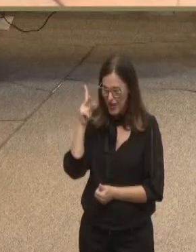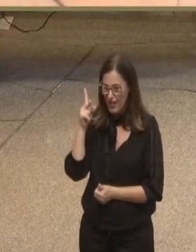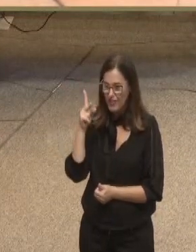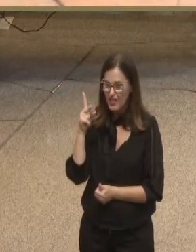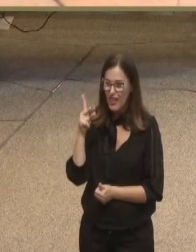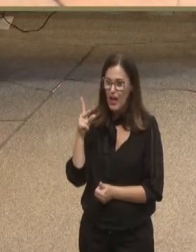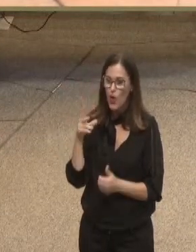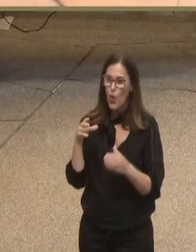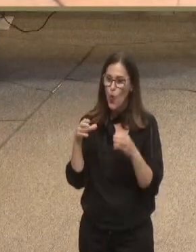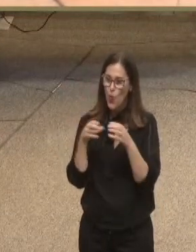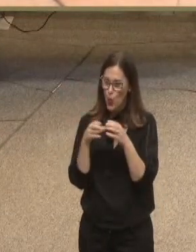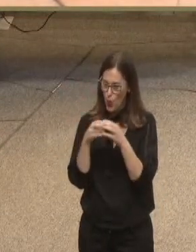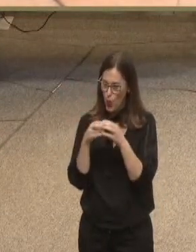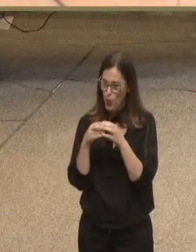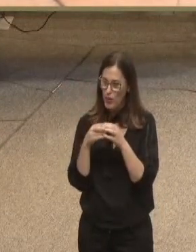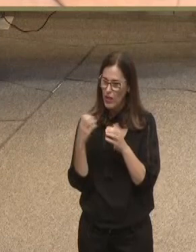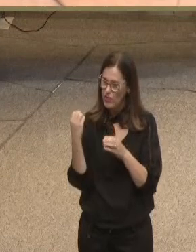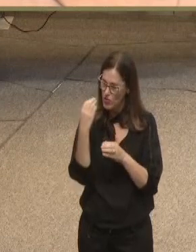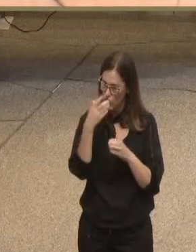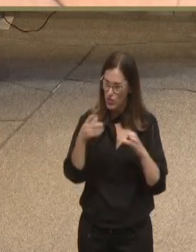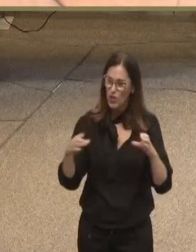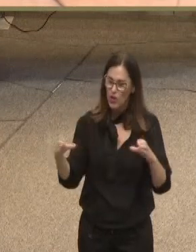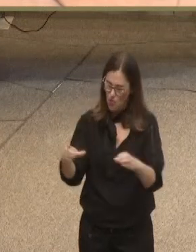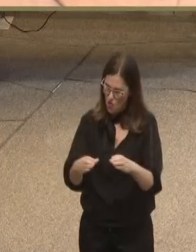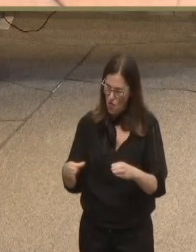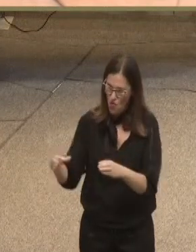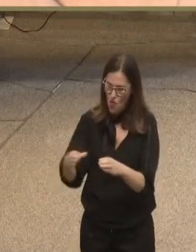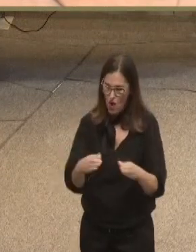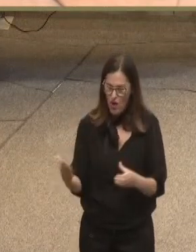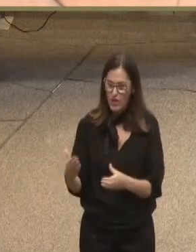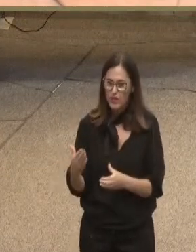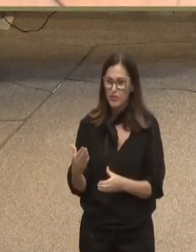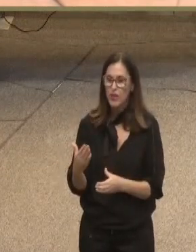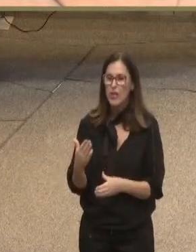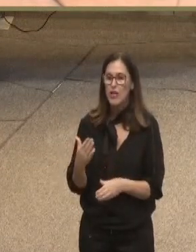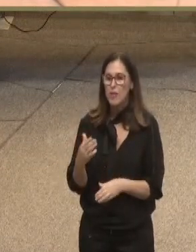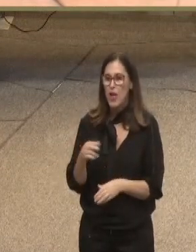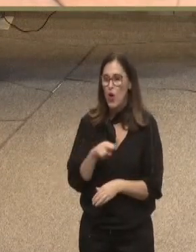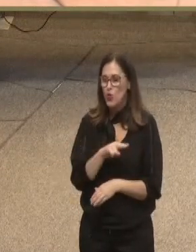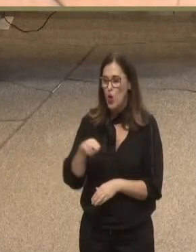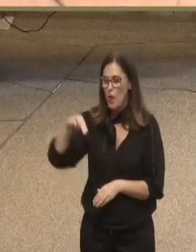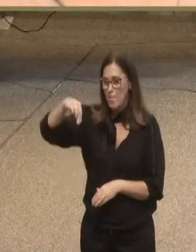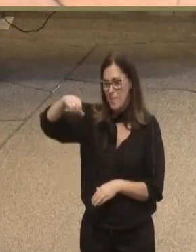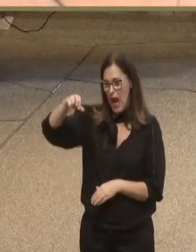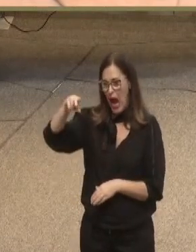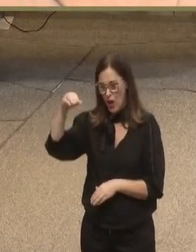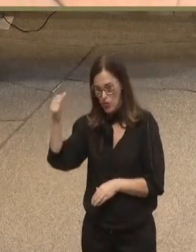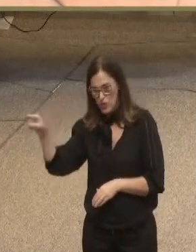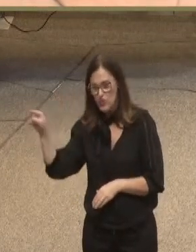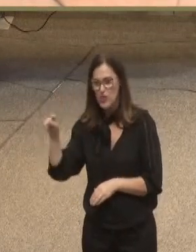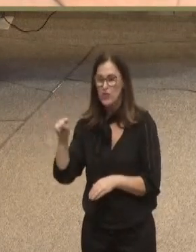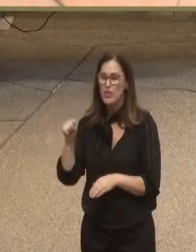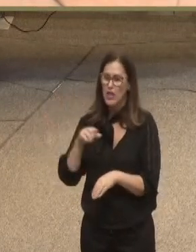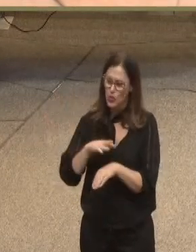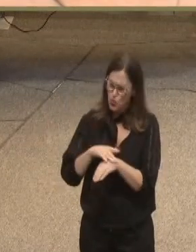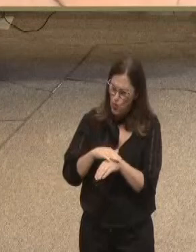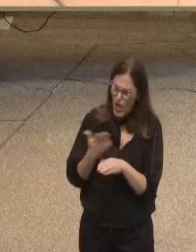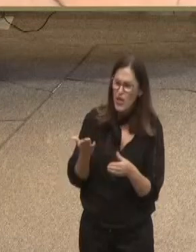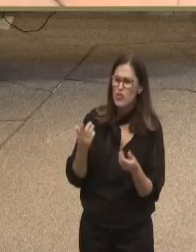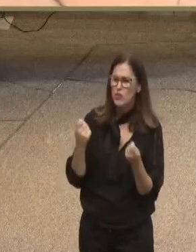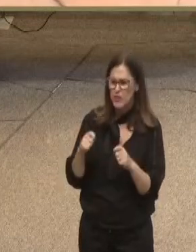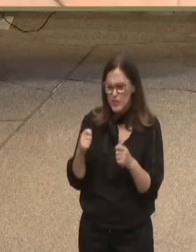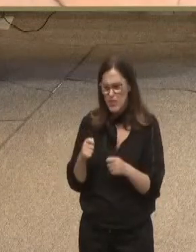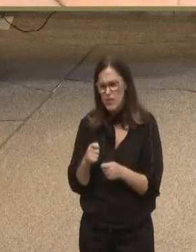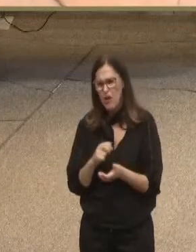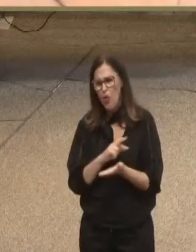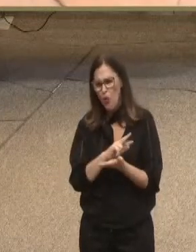então, lá em Cavalcante, Marcos Vinícius também, que está enfermo, carecendo das nossas orações, irmã Vanessa